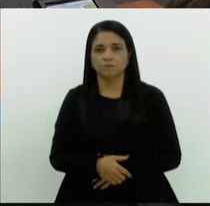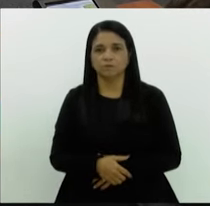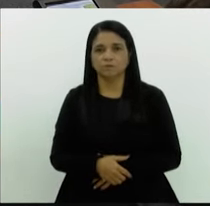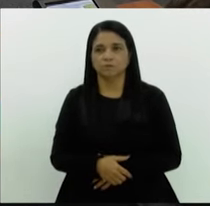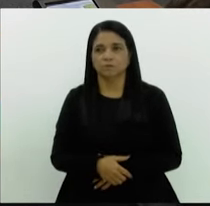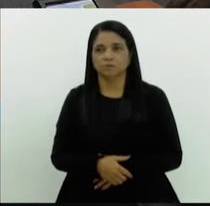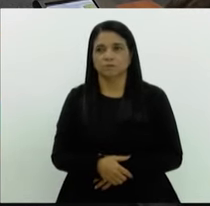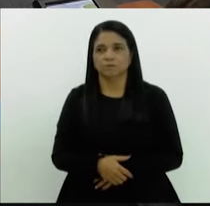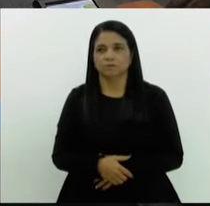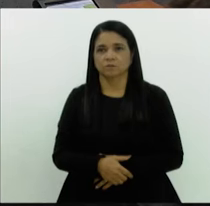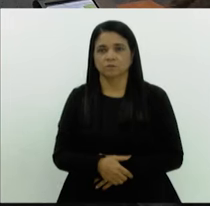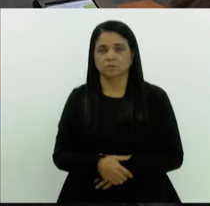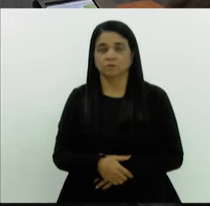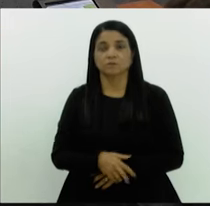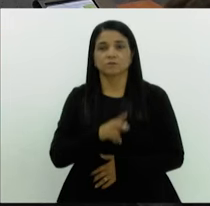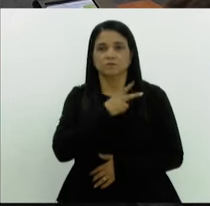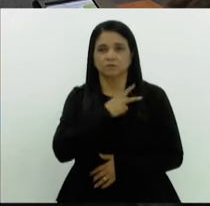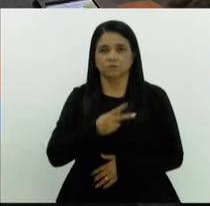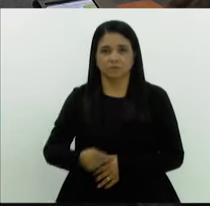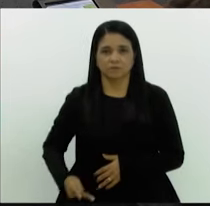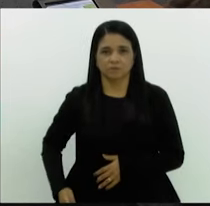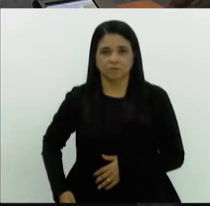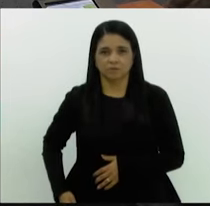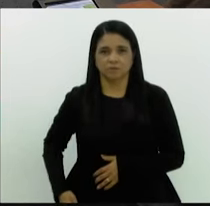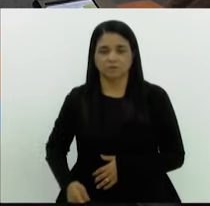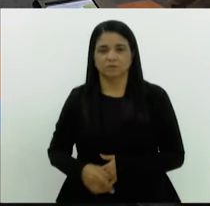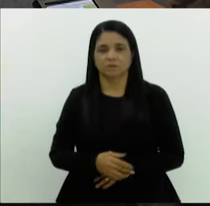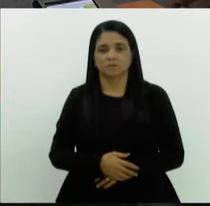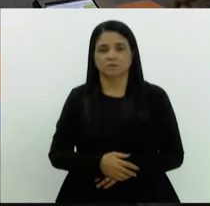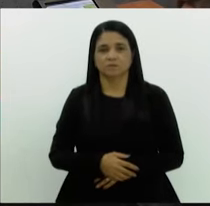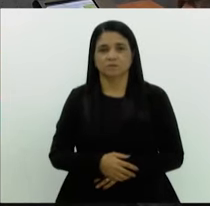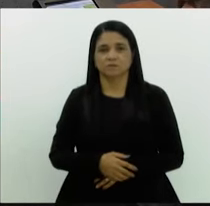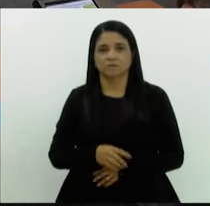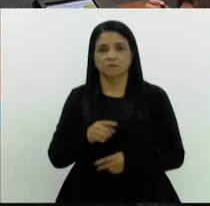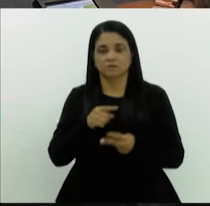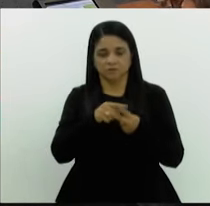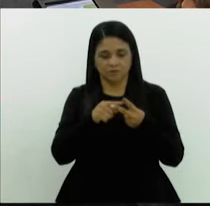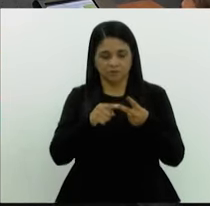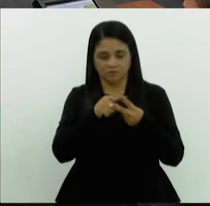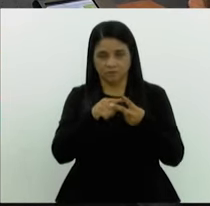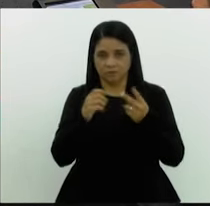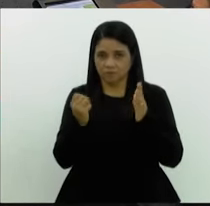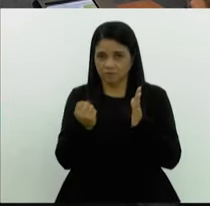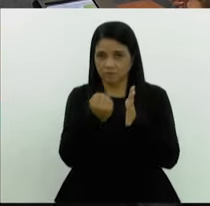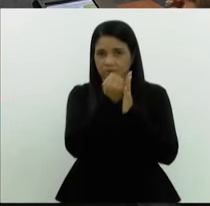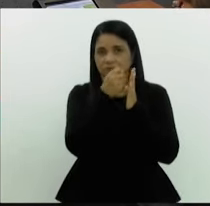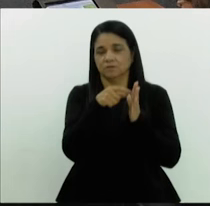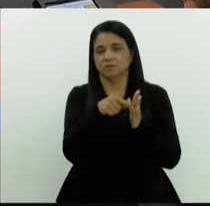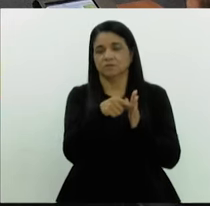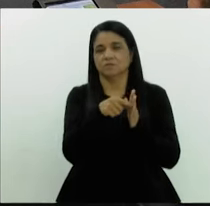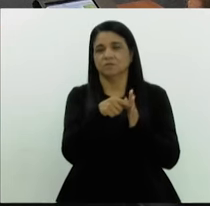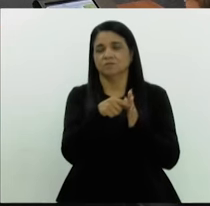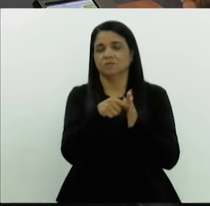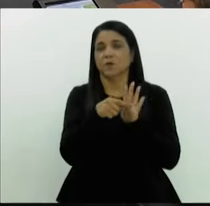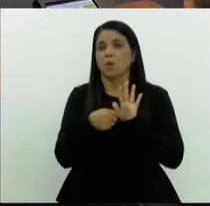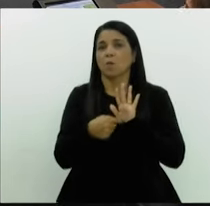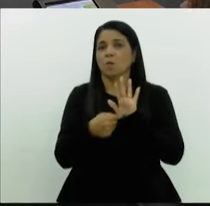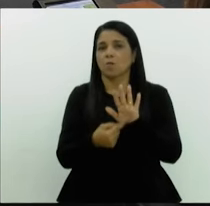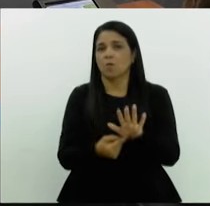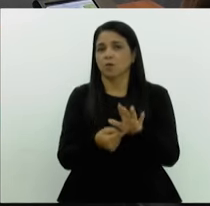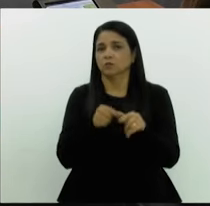Senhor presidente, esses dois destaques tocam em pontos que a gente